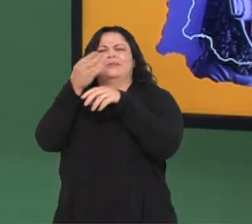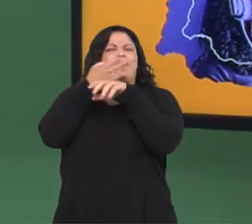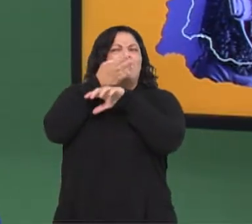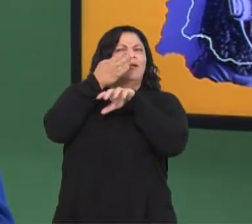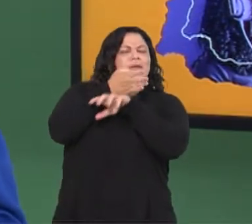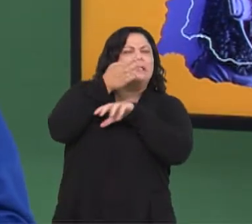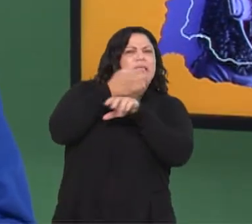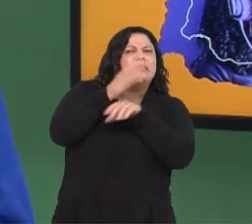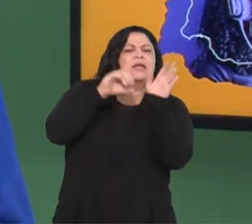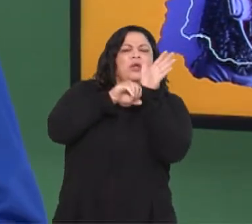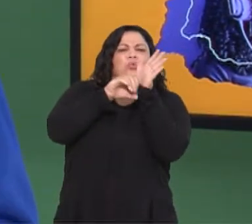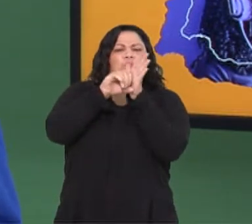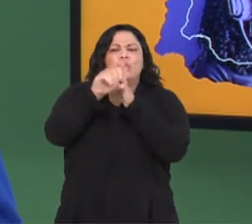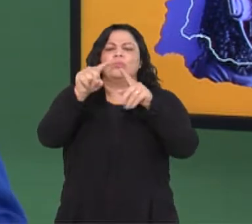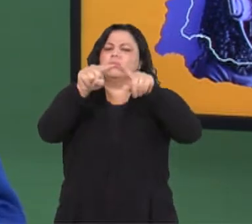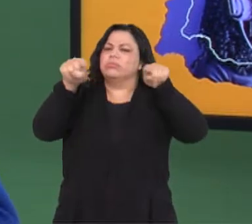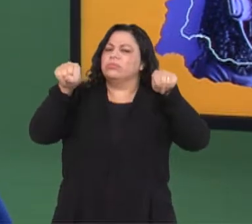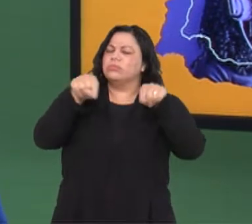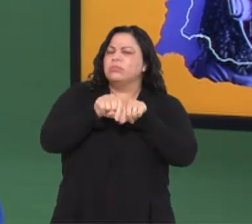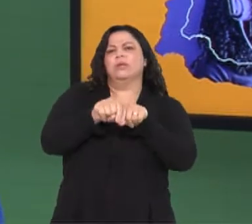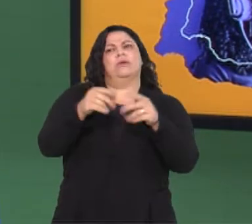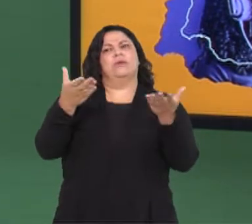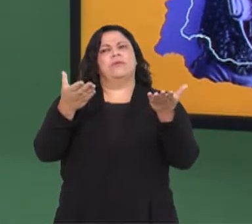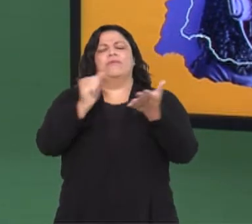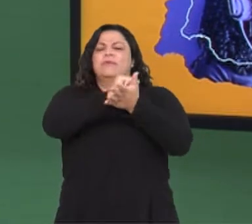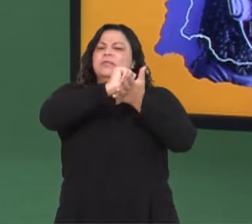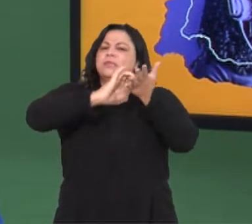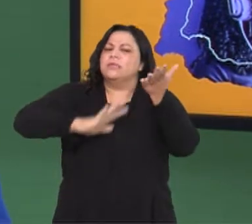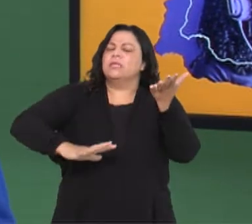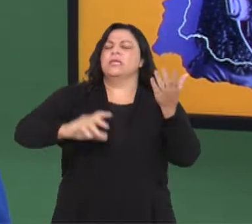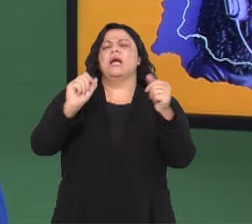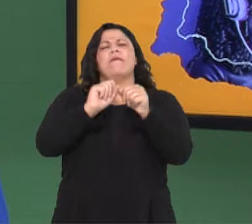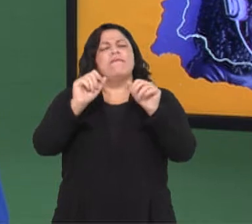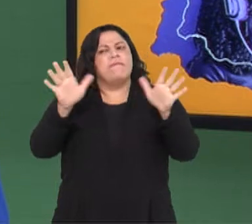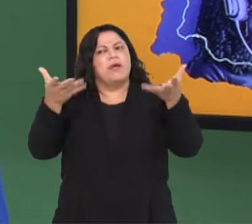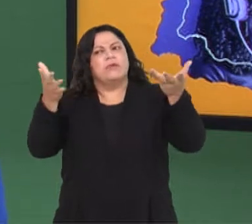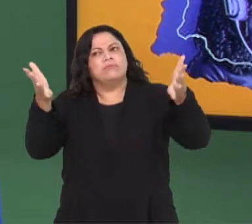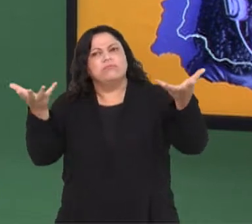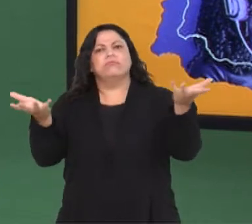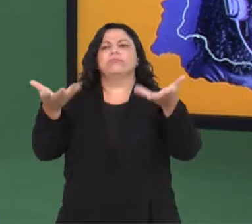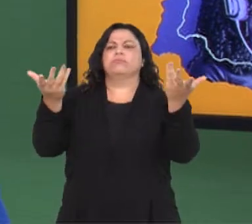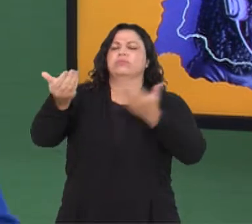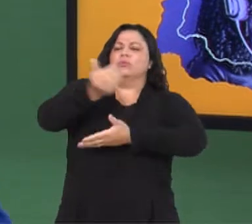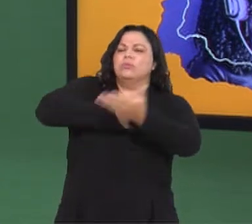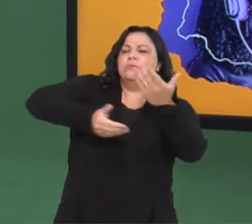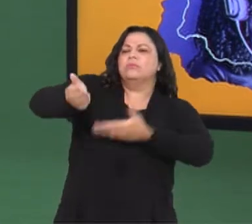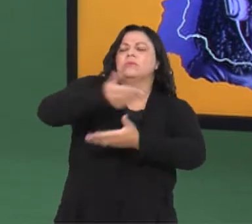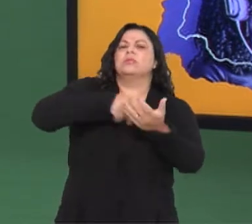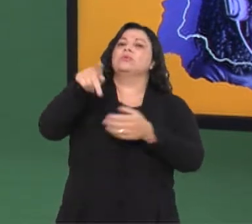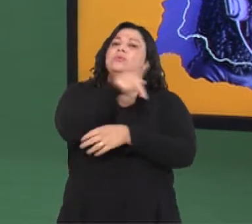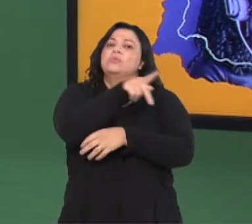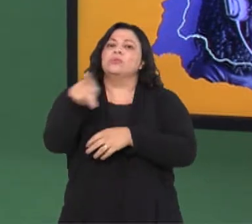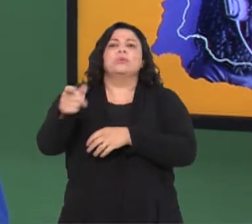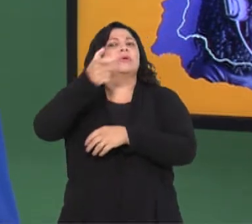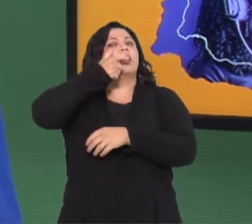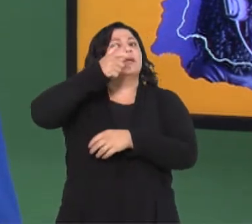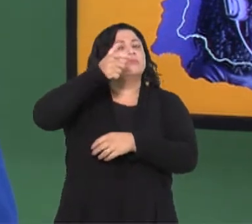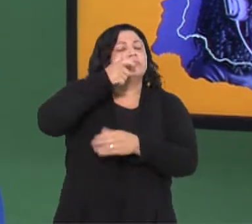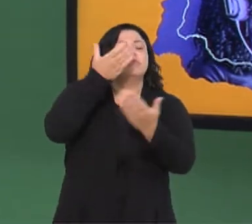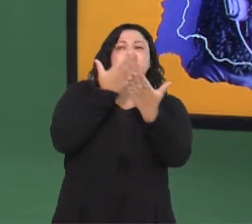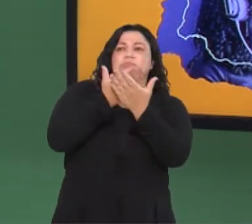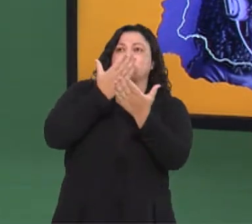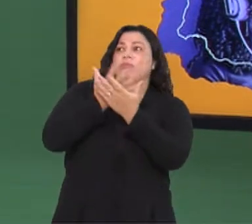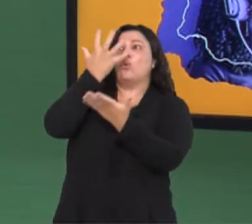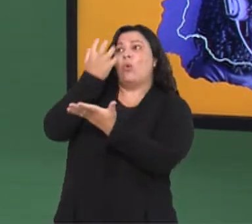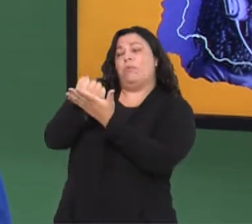né? Google Classroom, gente, façam as atividades, interajam com seu professor, assistam as aulas ou no aplicativo